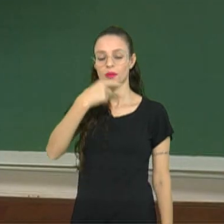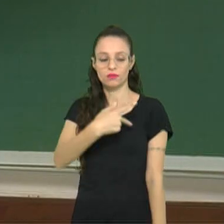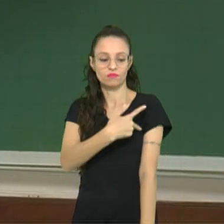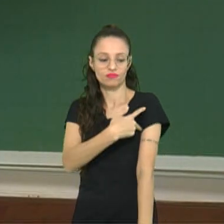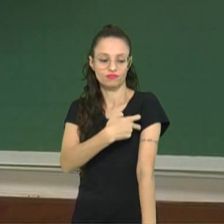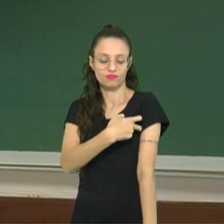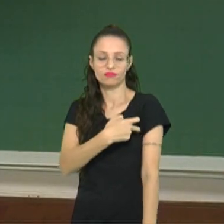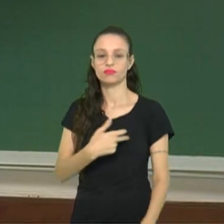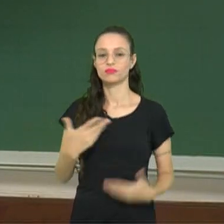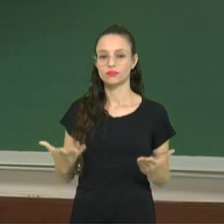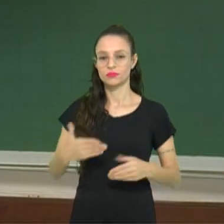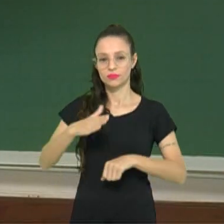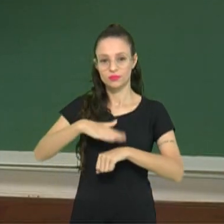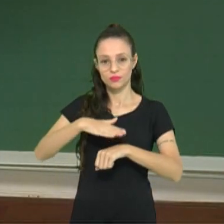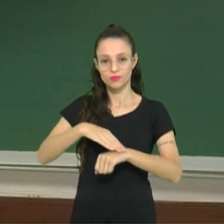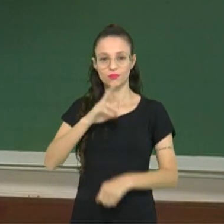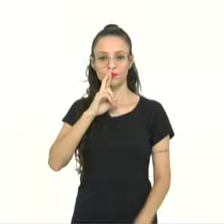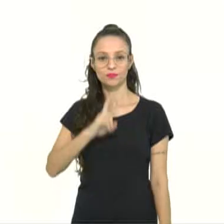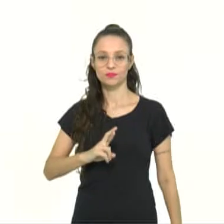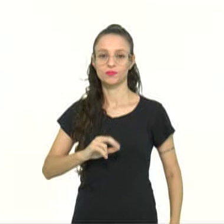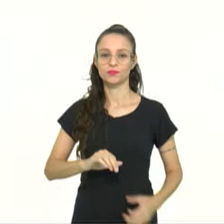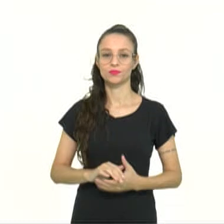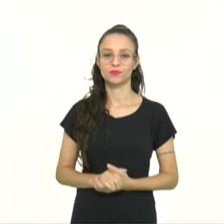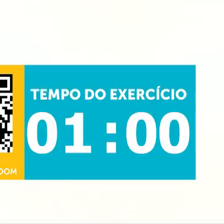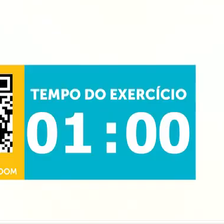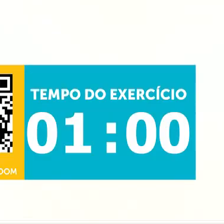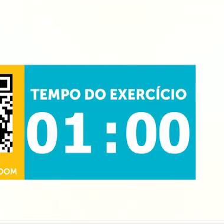injetável. Rapidinho aí, já voltamos.